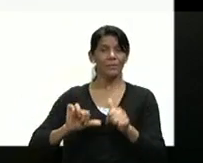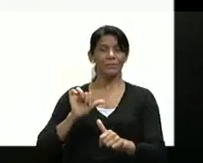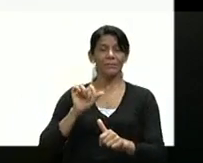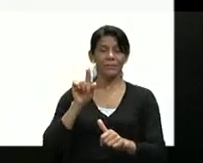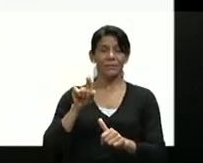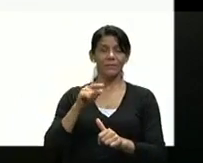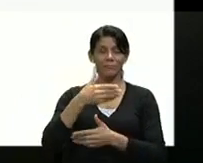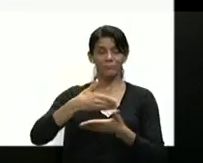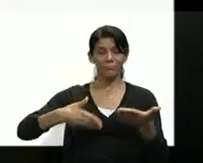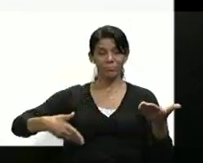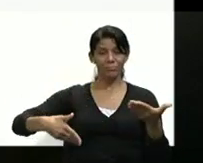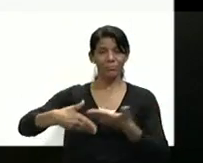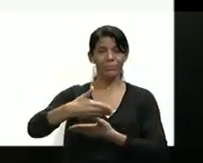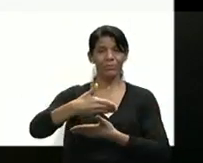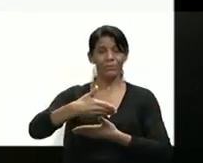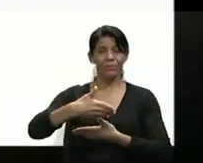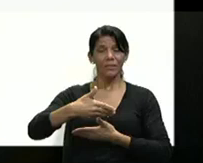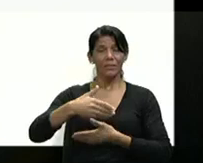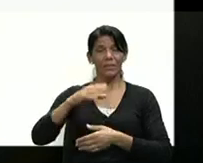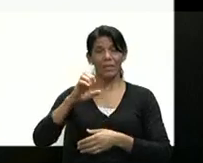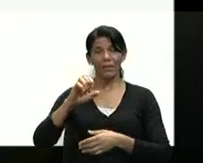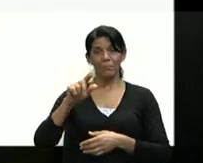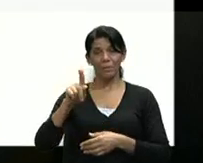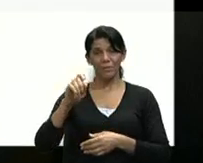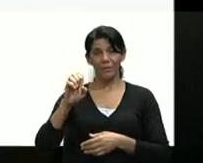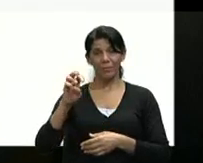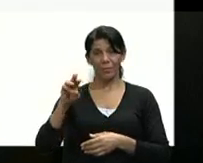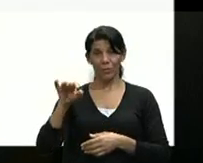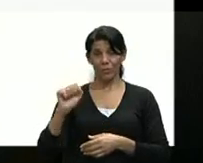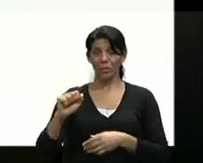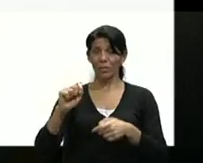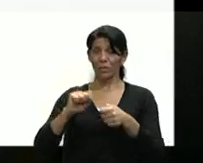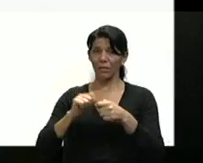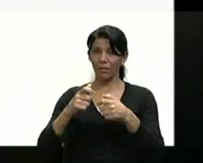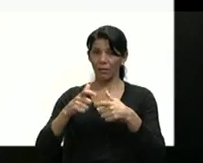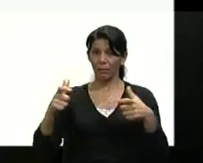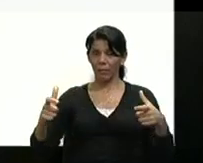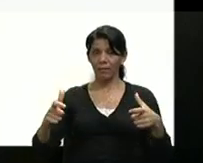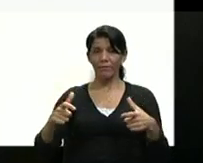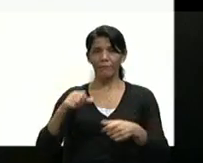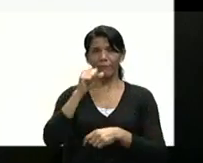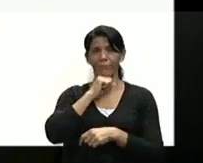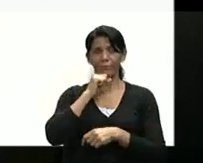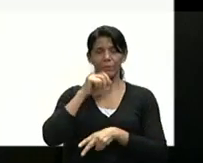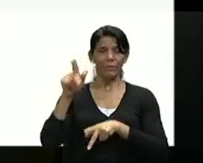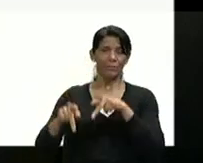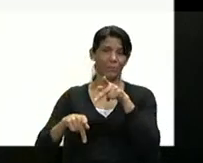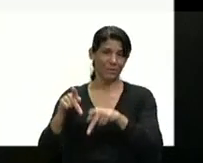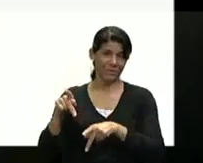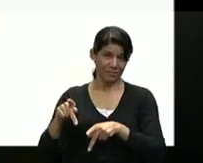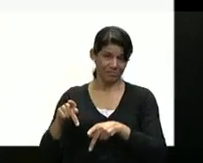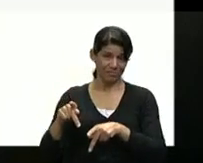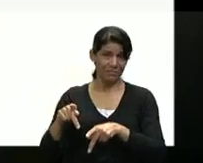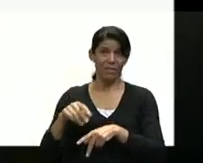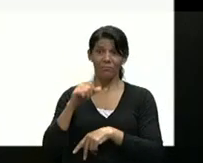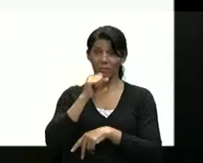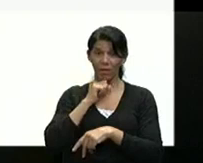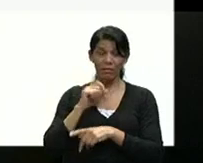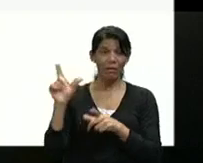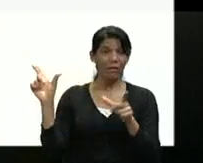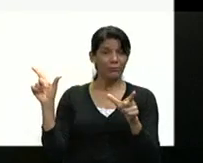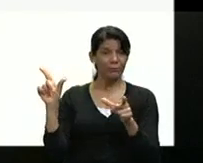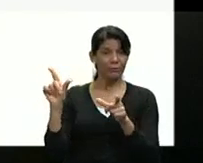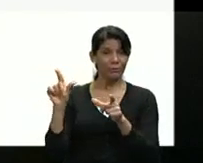da transição epidemiológica, que leva a um maior envelhecimento. Com o envelhecimento, nós temos uma